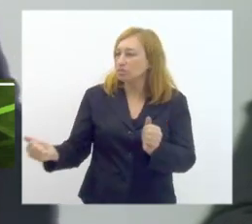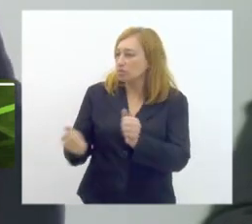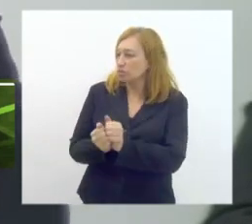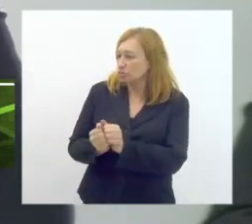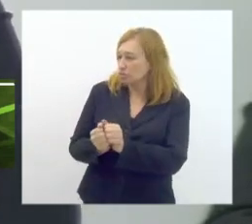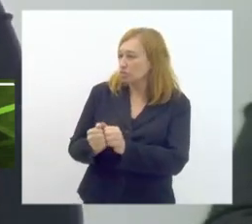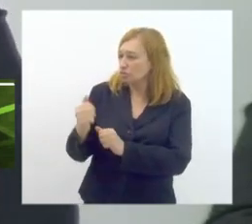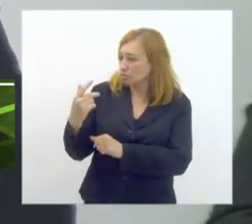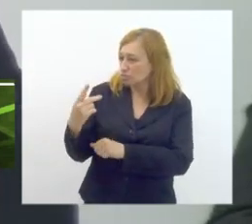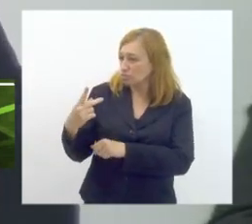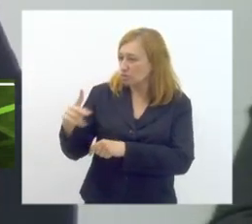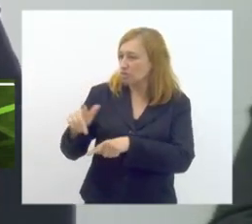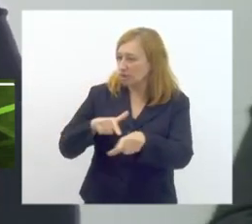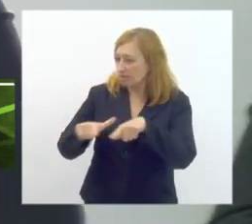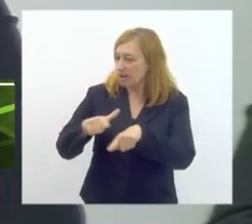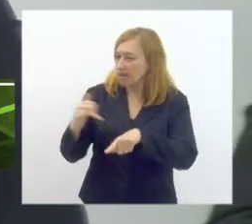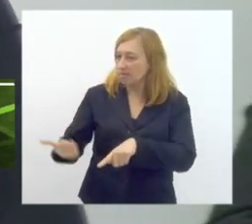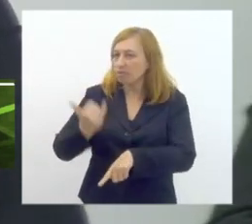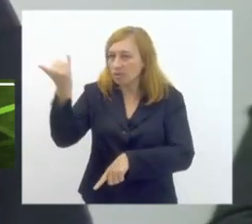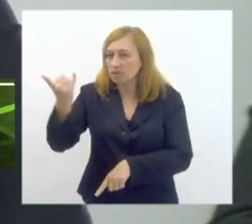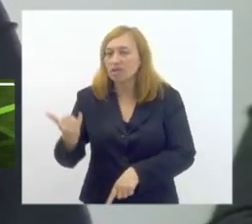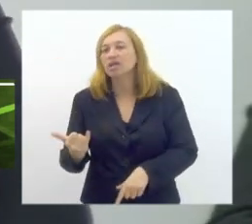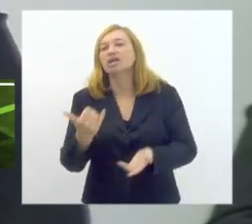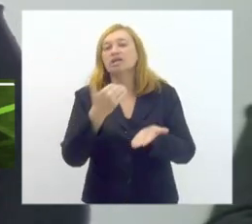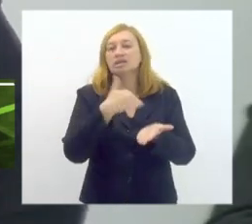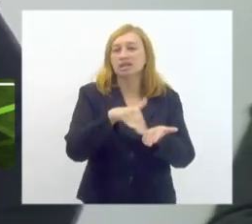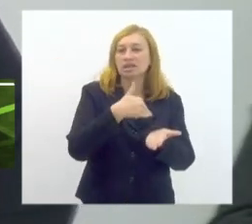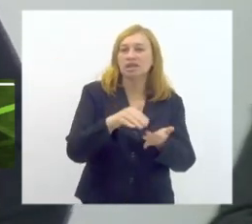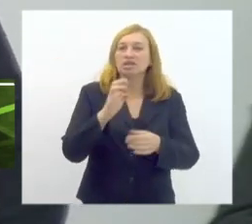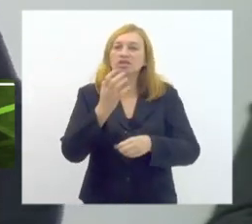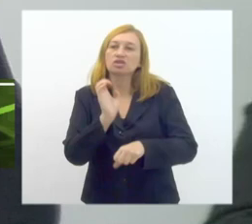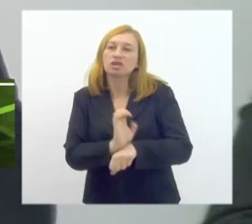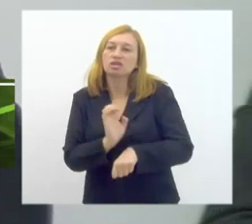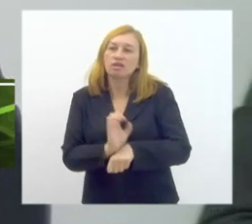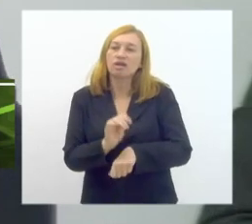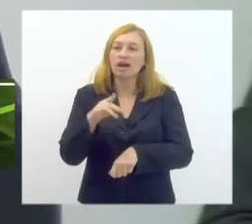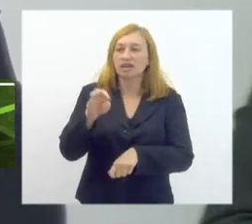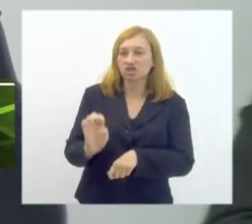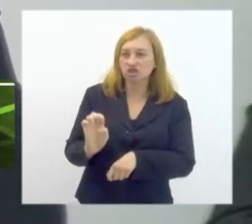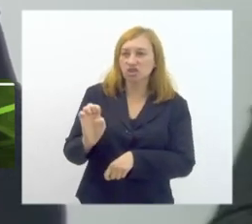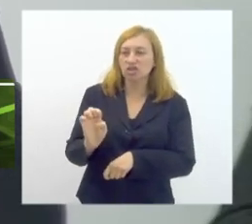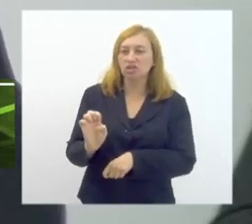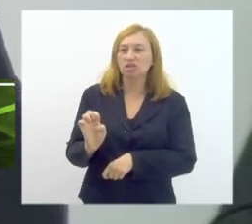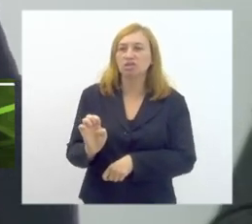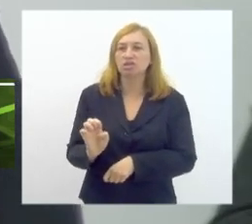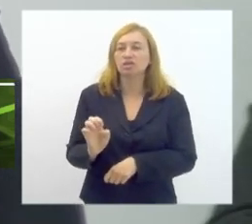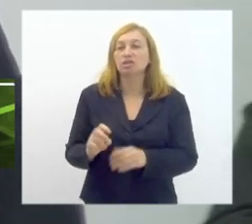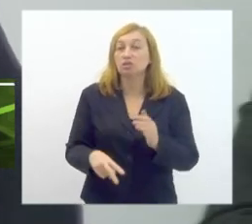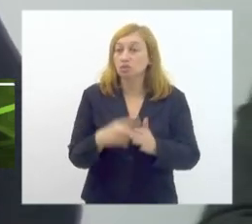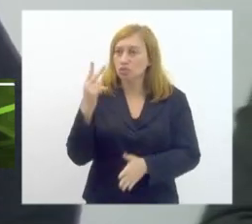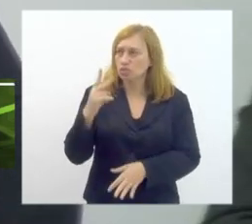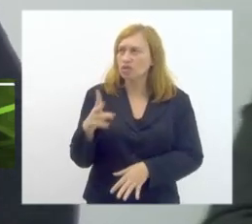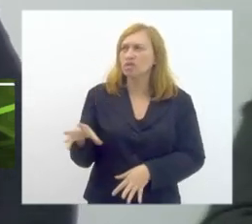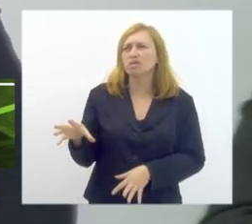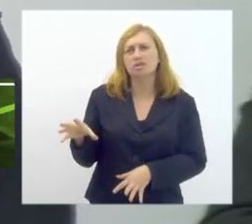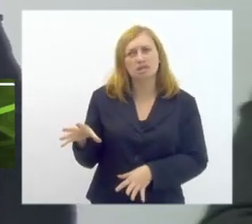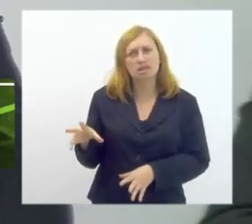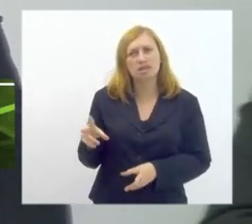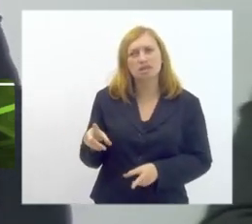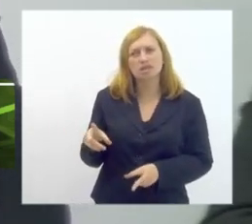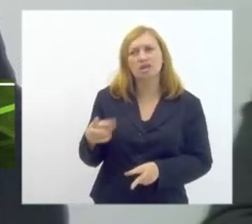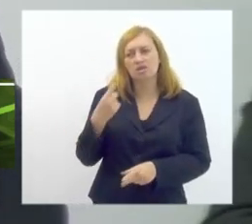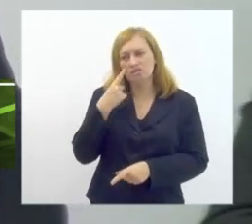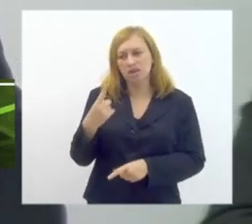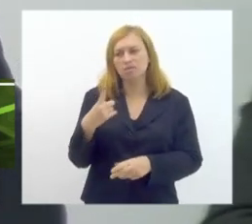sucesso desse projeto. E o nosso secretário estadual, Alexandre, que por duas vezes ouvimos em